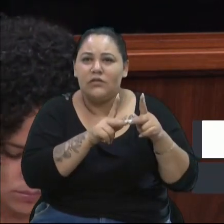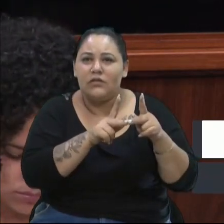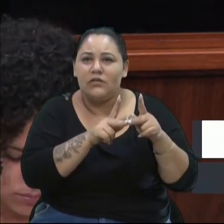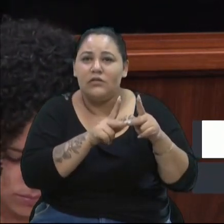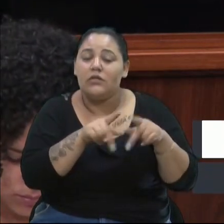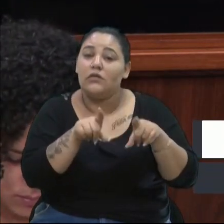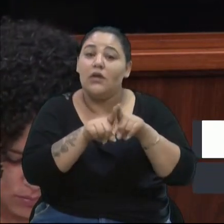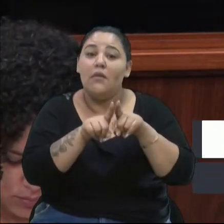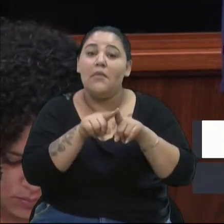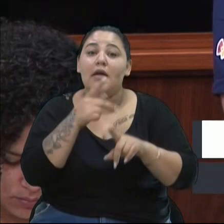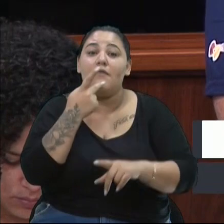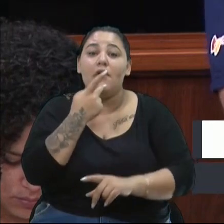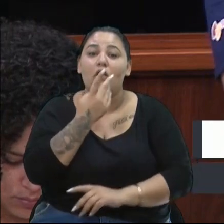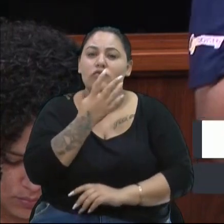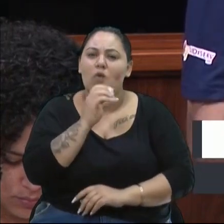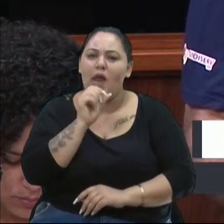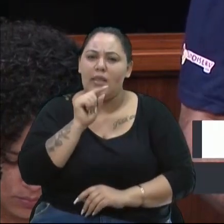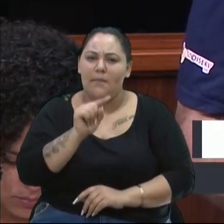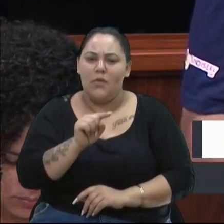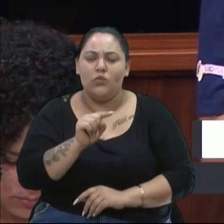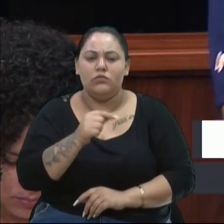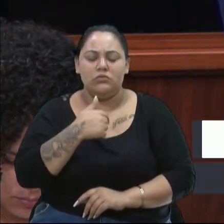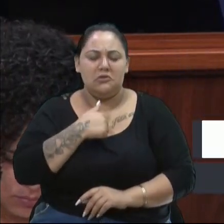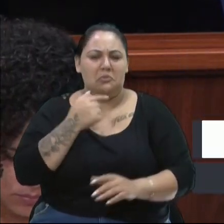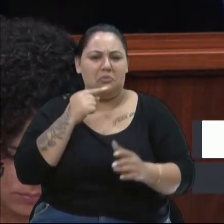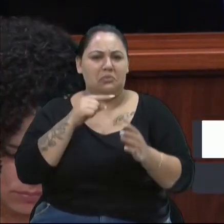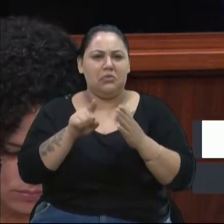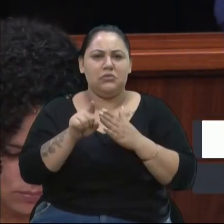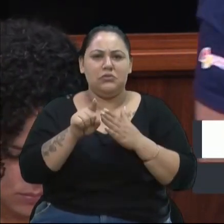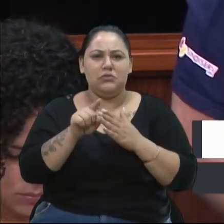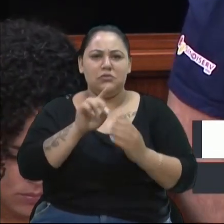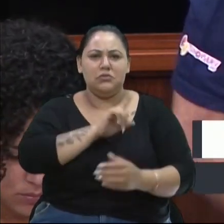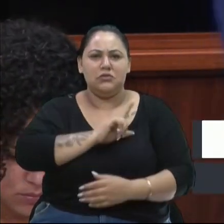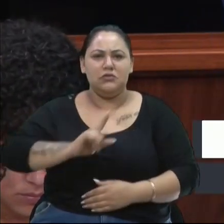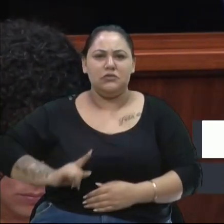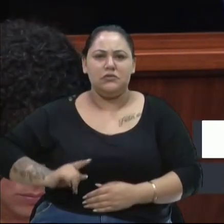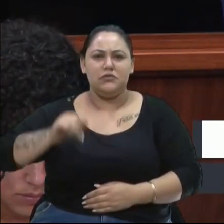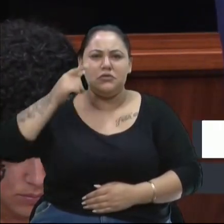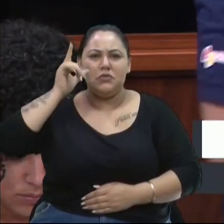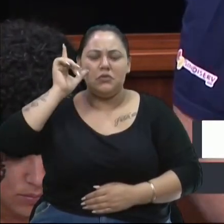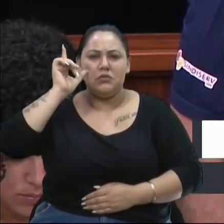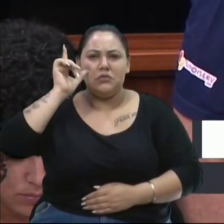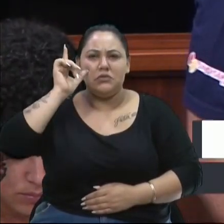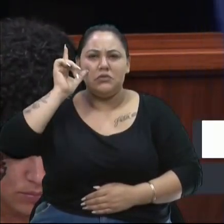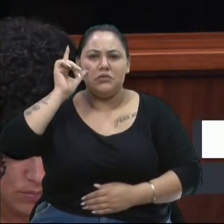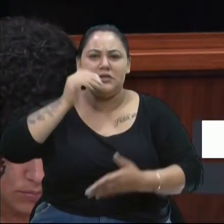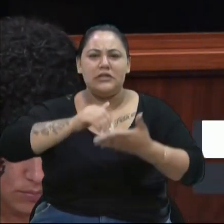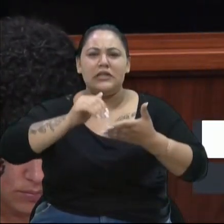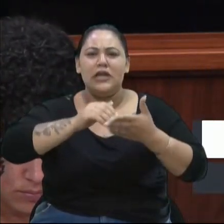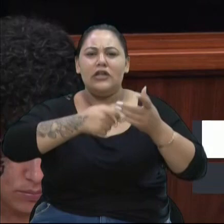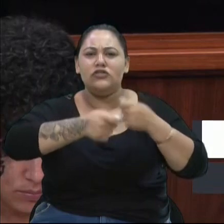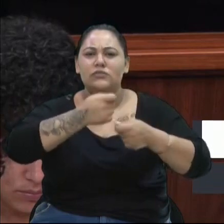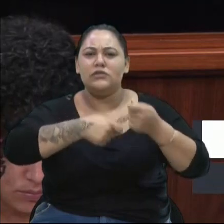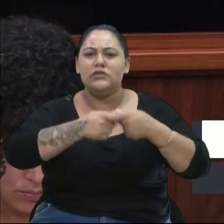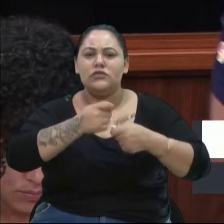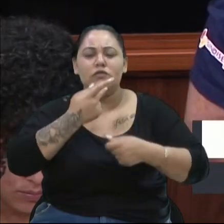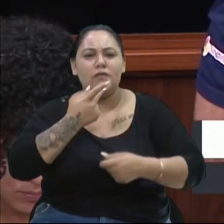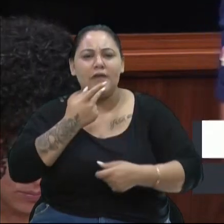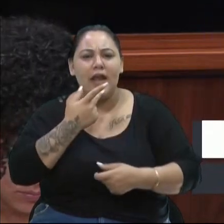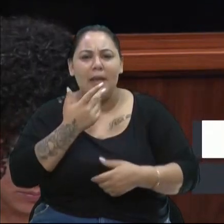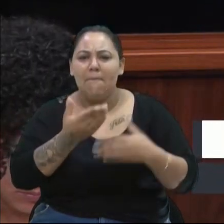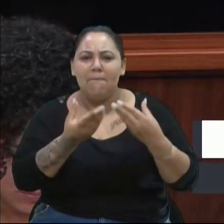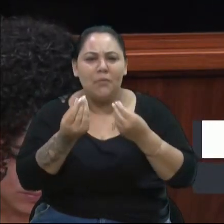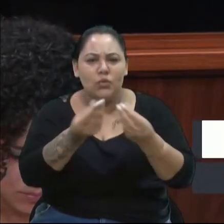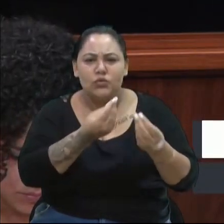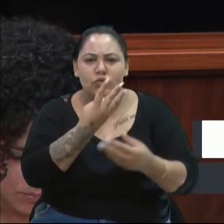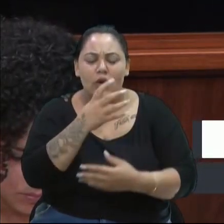também falou nos 40 mil. E aí eu perguntei para o governo ontem, tinha a secretária de administração, mas vocês falam tanto em 40 mil,